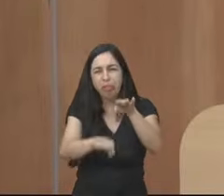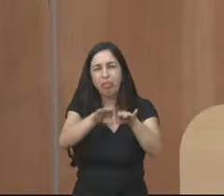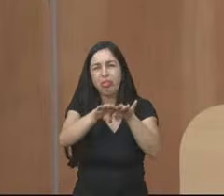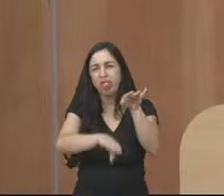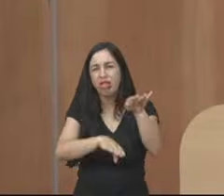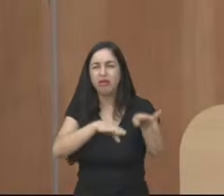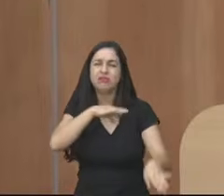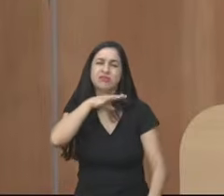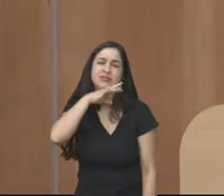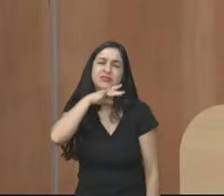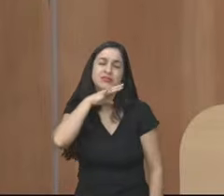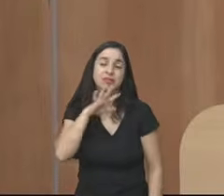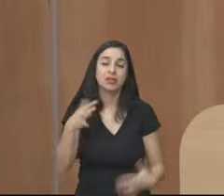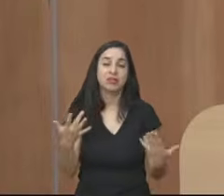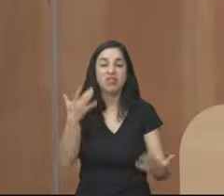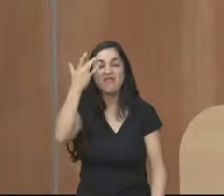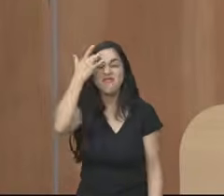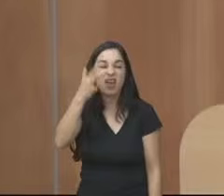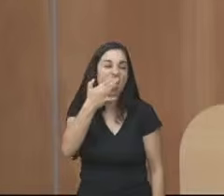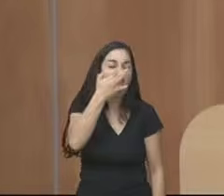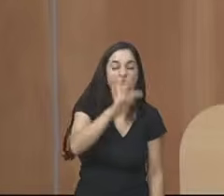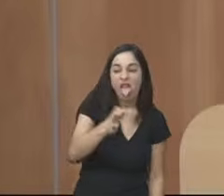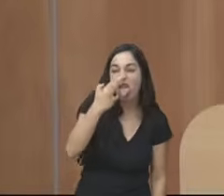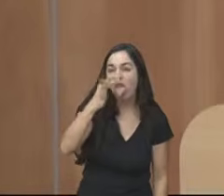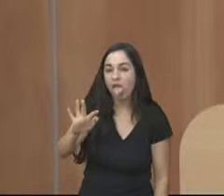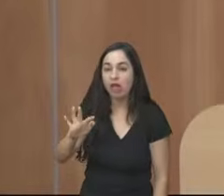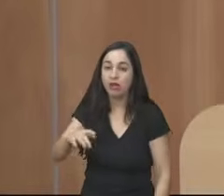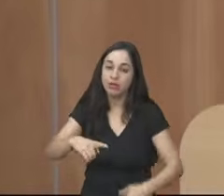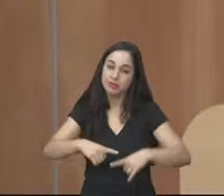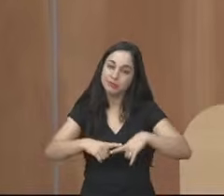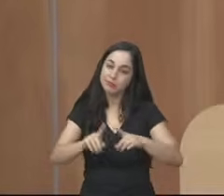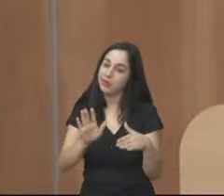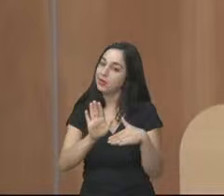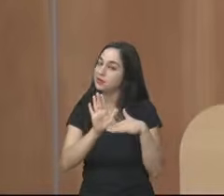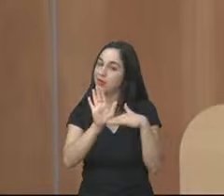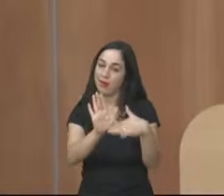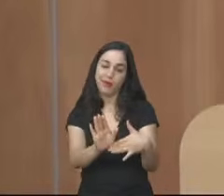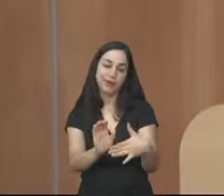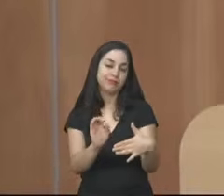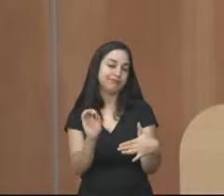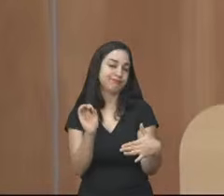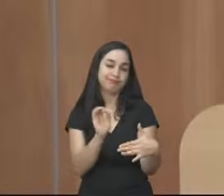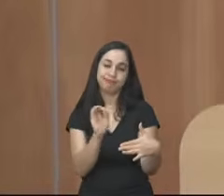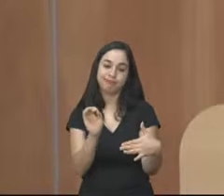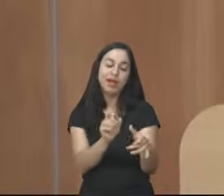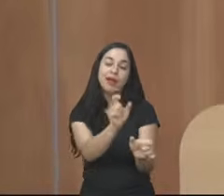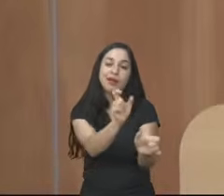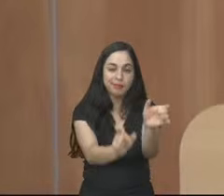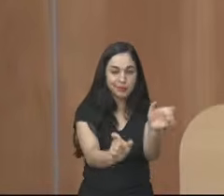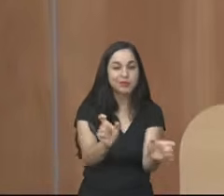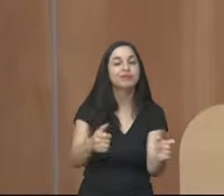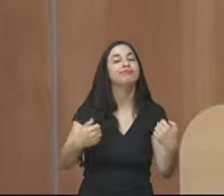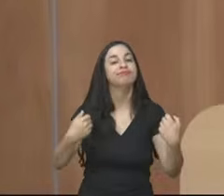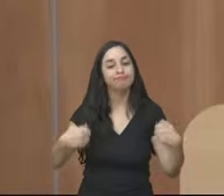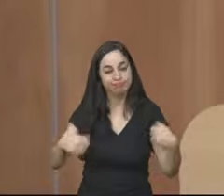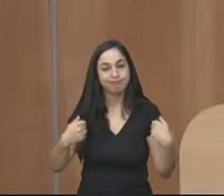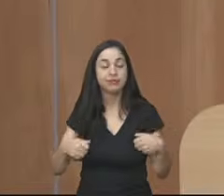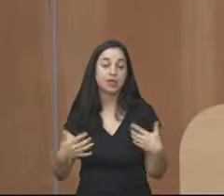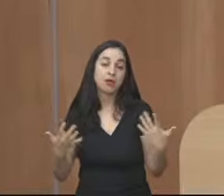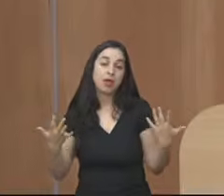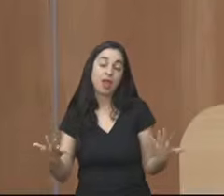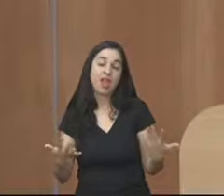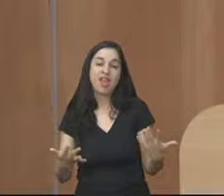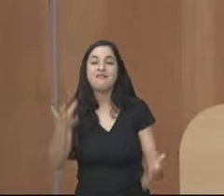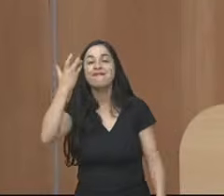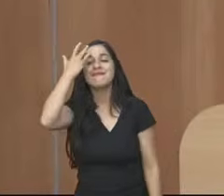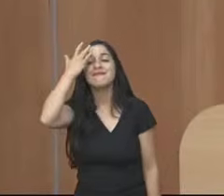vezes é fácil criticar, mas é difícil estender a mão para aquele que mais precisa, para aquele que mais necessita. É fácil quando